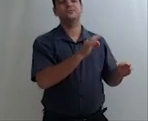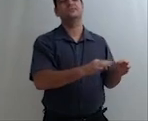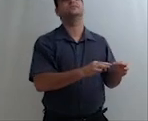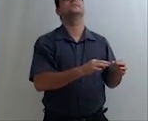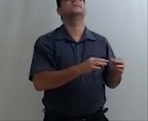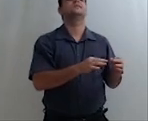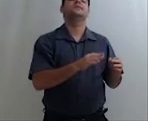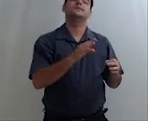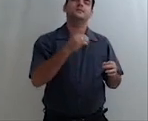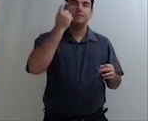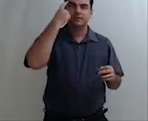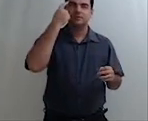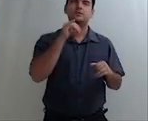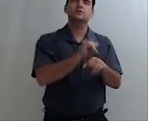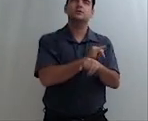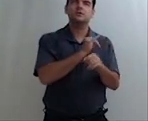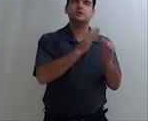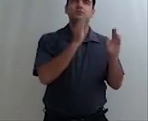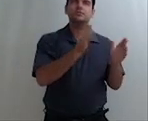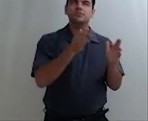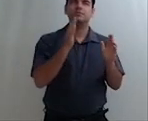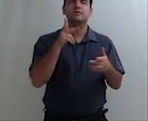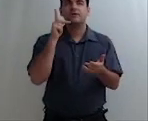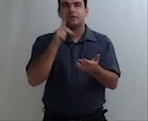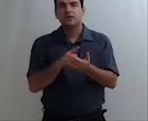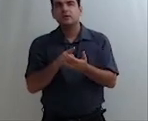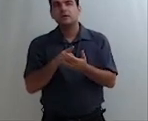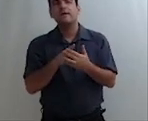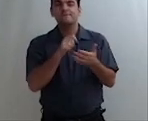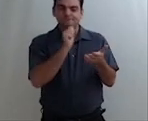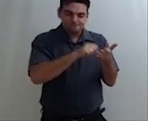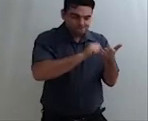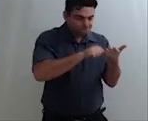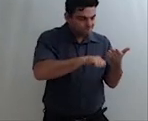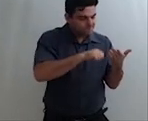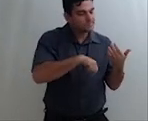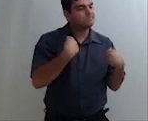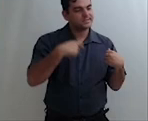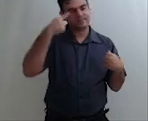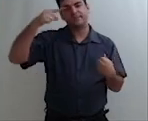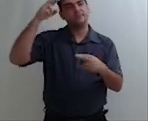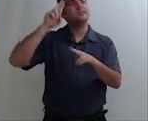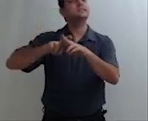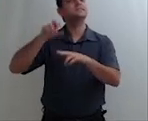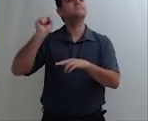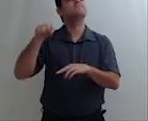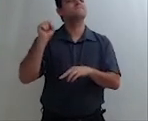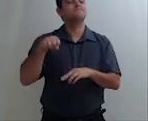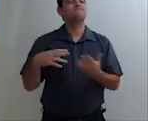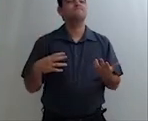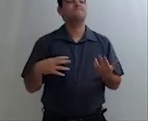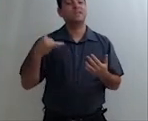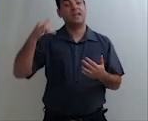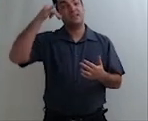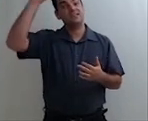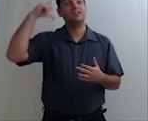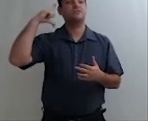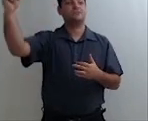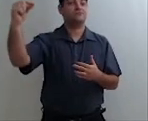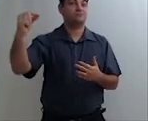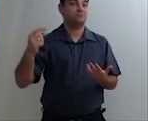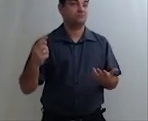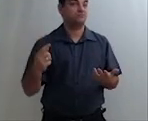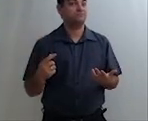fatos essas circunstâncias do caso concreto para justificar a prisão preventiva decretada e me parece